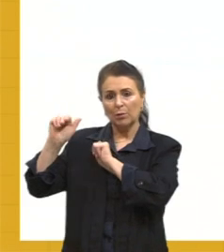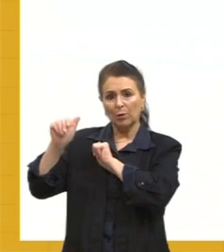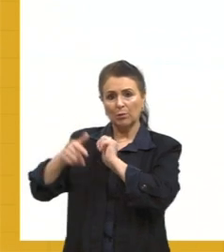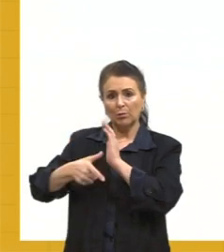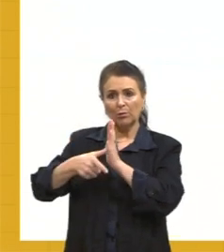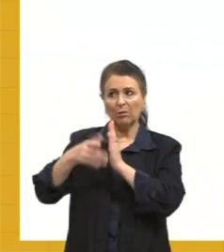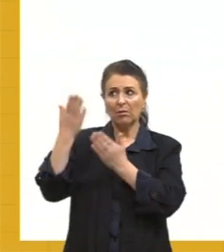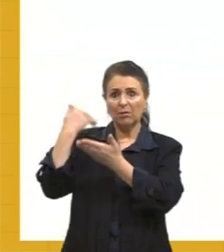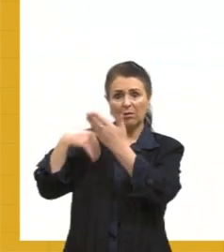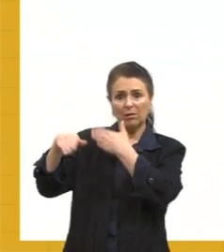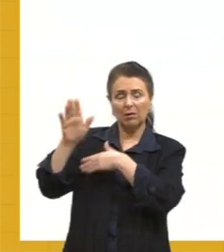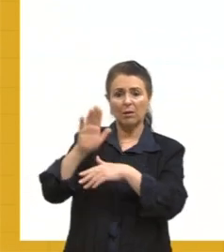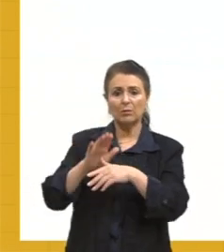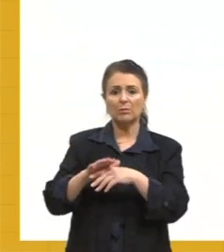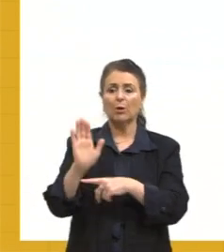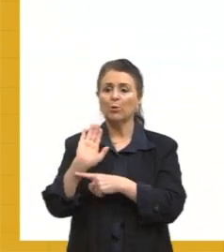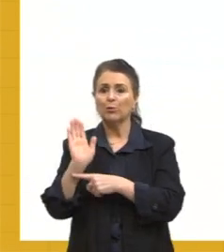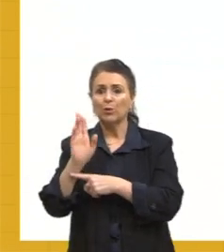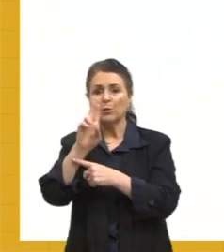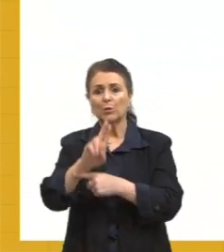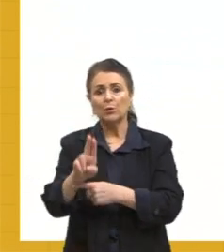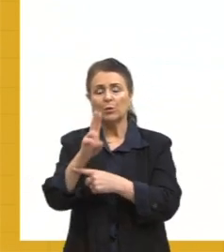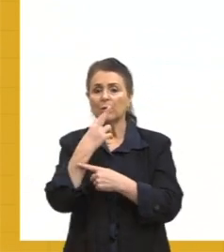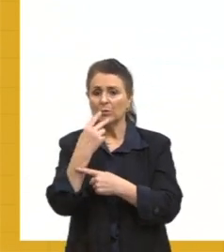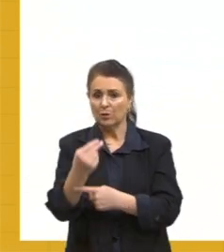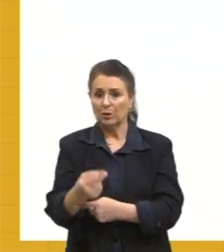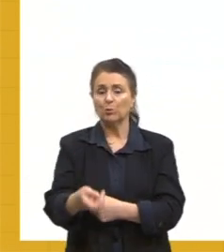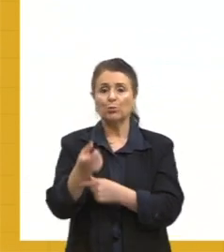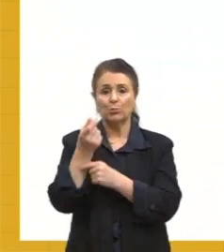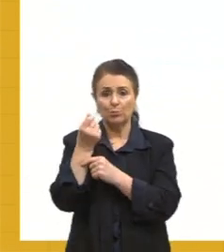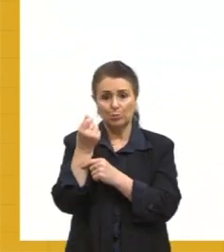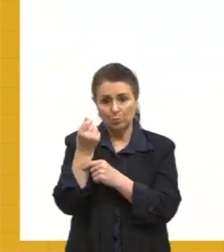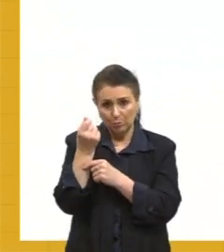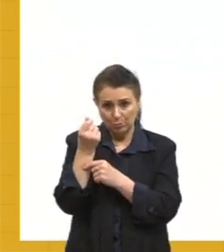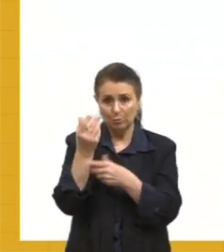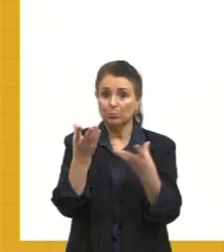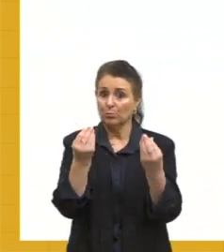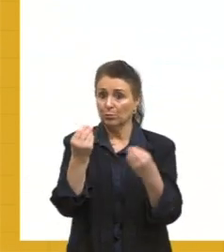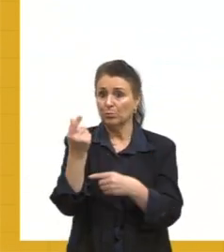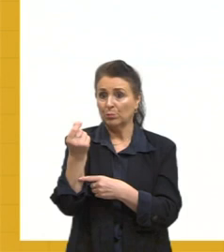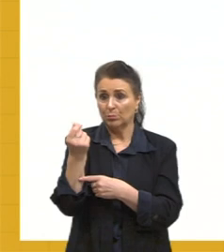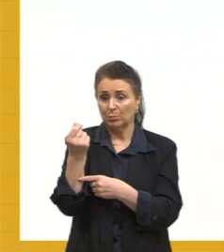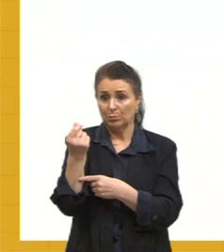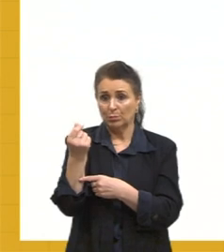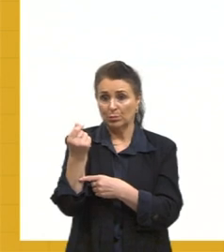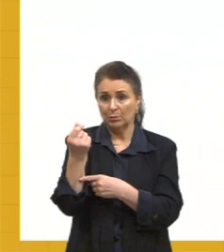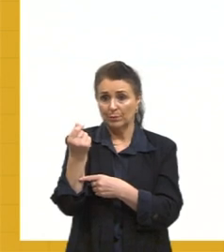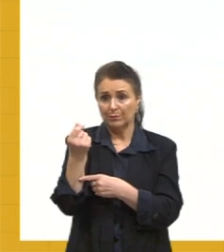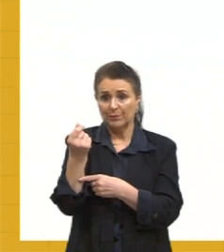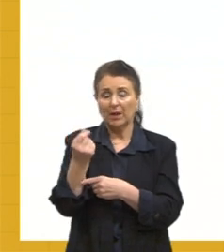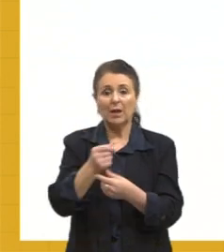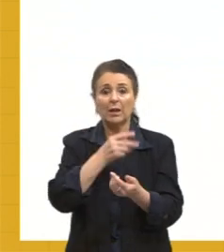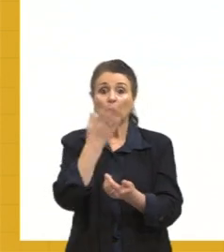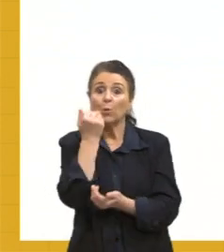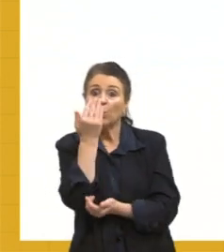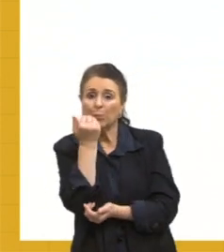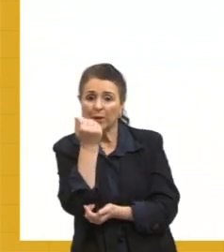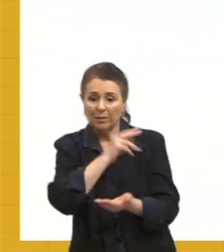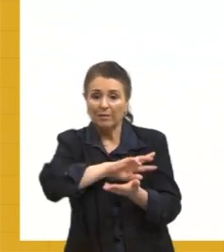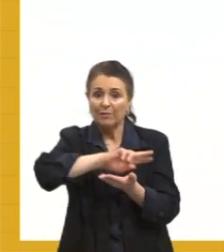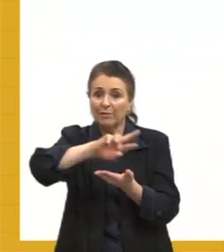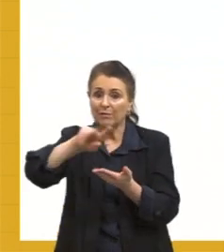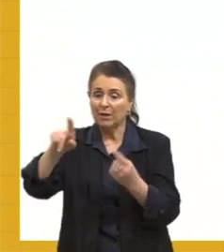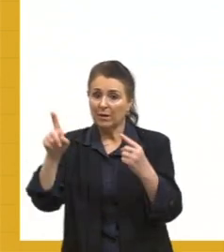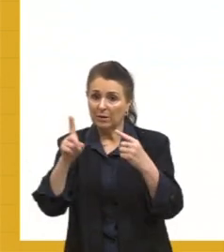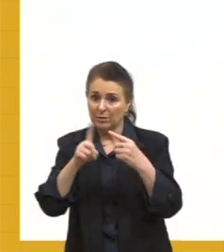nos filmes em língua inglesa né dinheiro muito dinheiro tacos bonitos salsa que isso